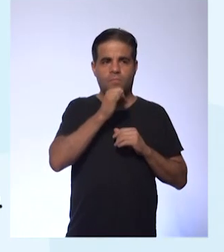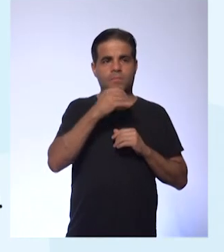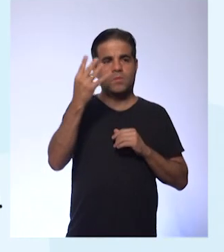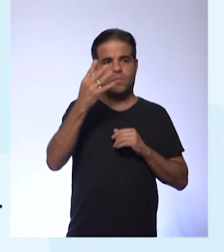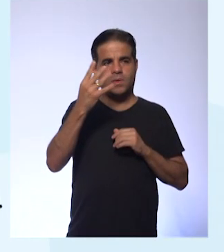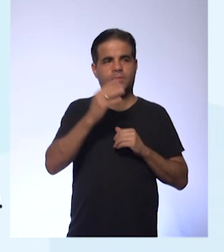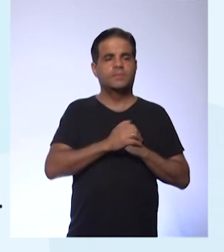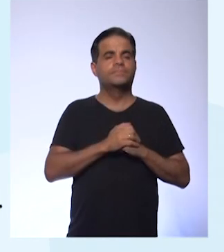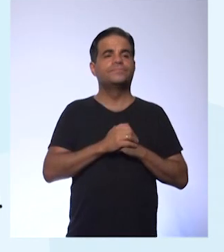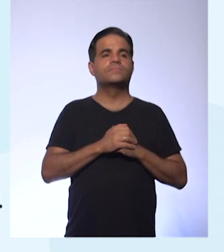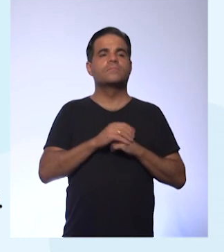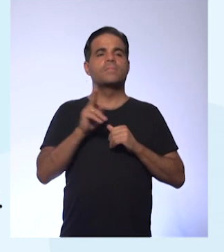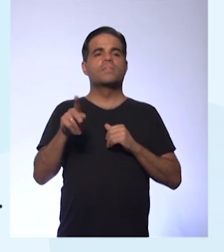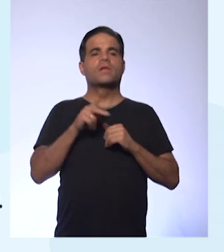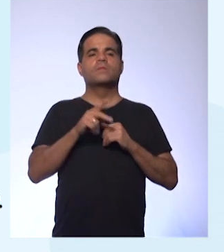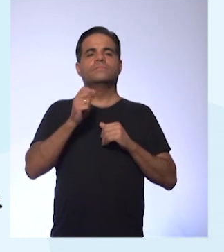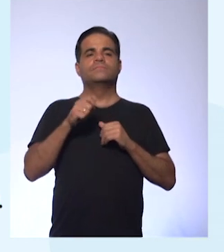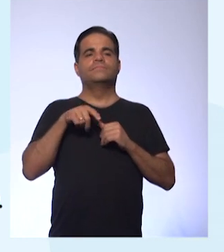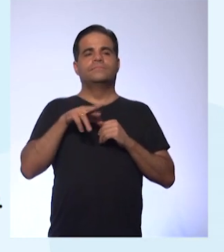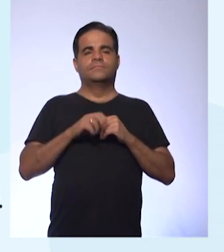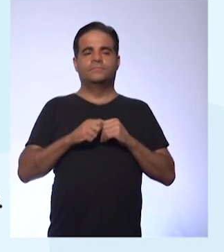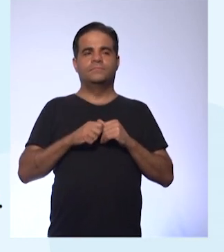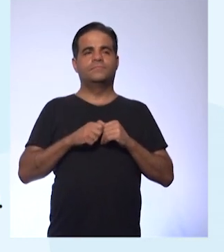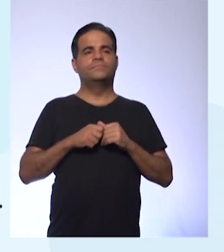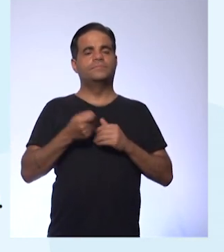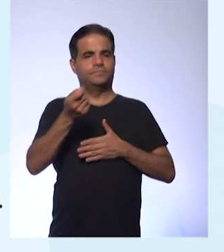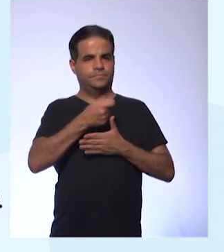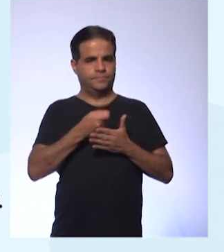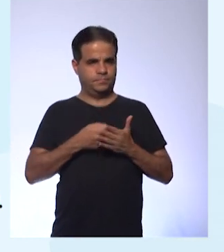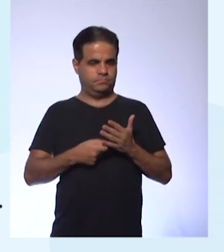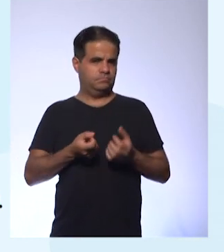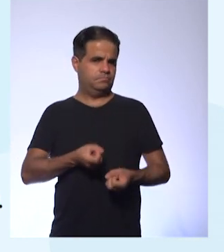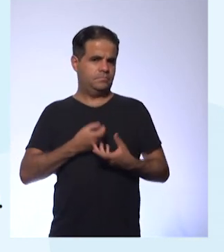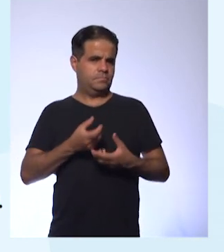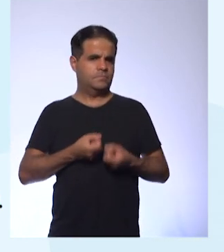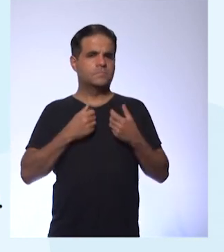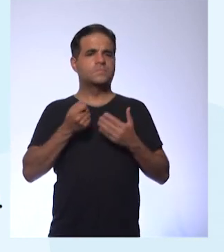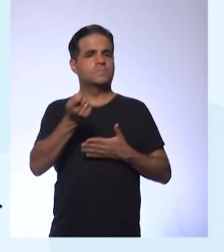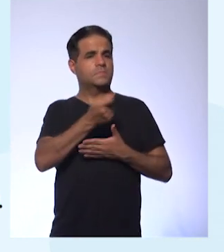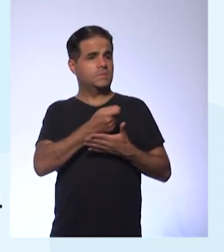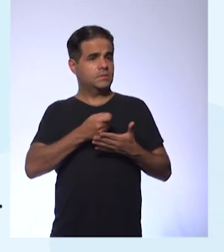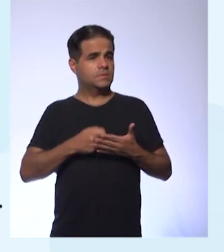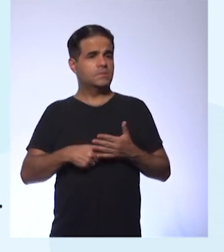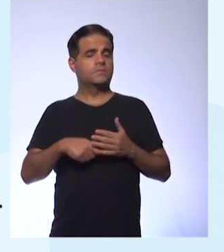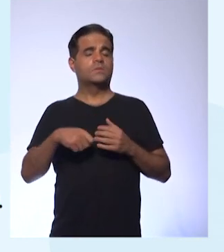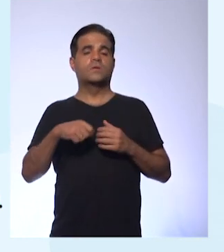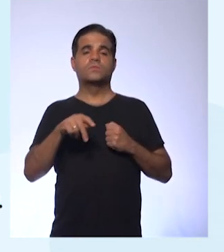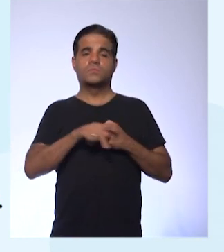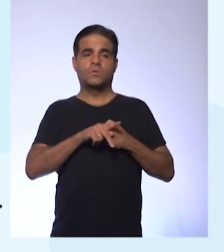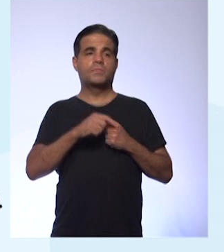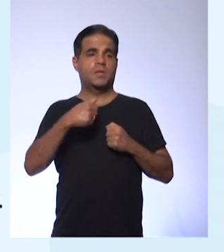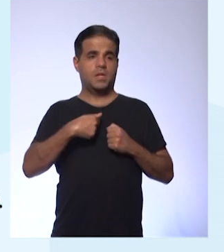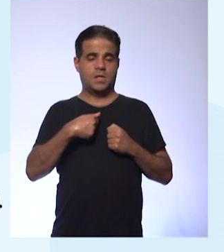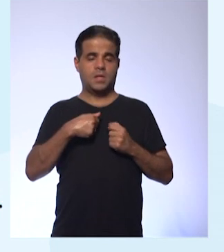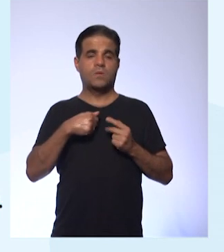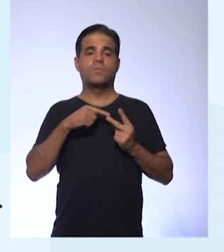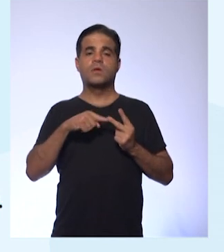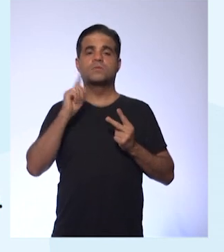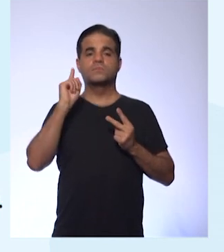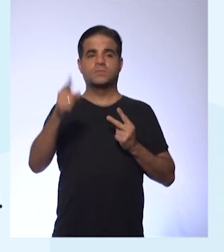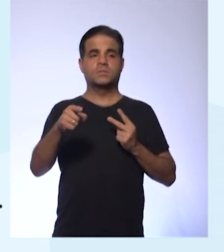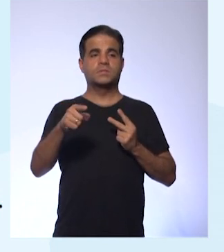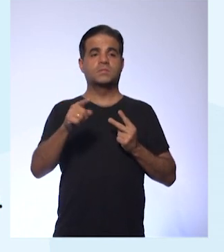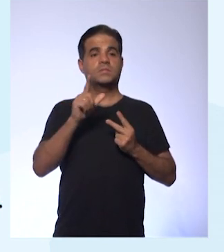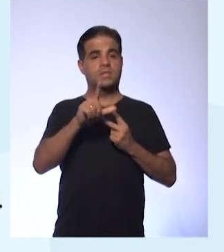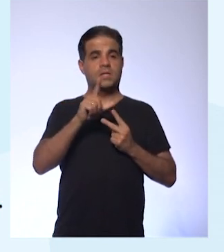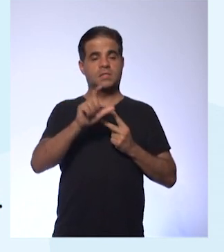quarta. A professora Andréia, ao compor seu poema, escreveu os pronomes eu e você em